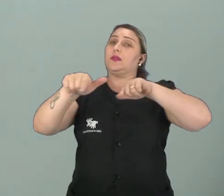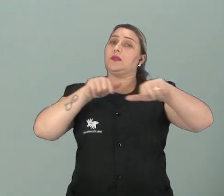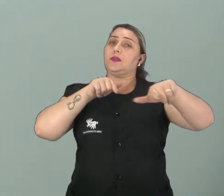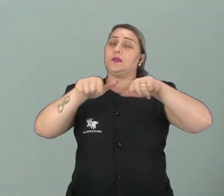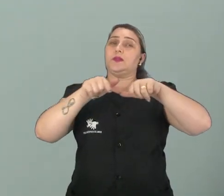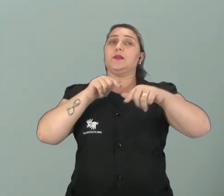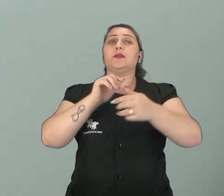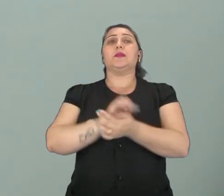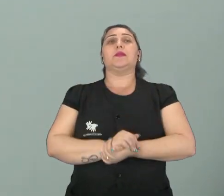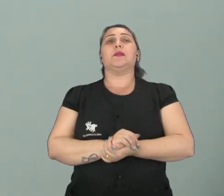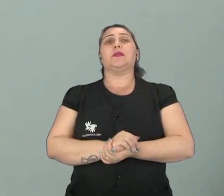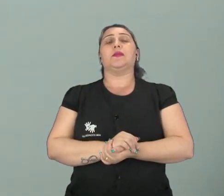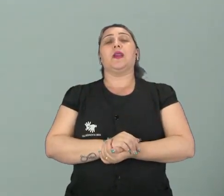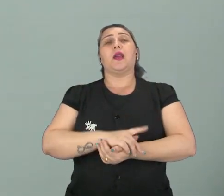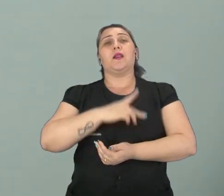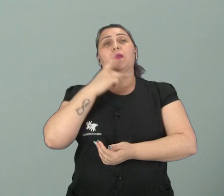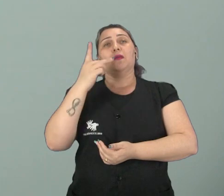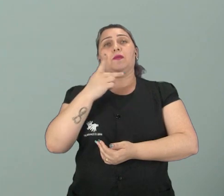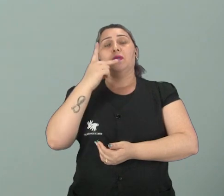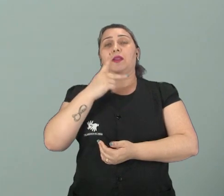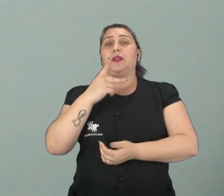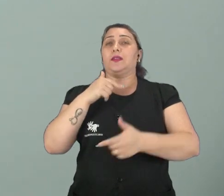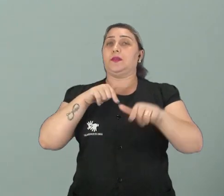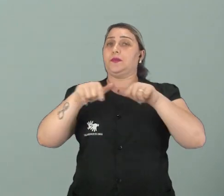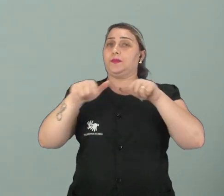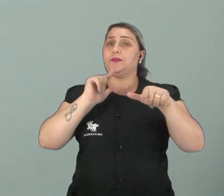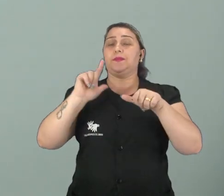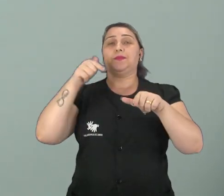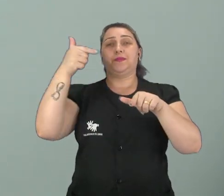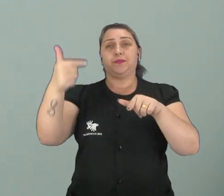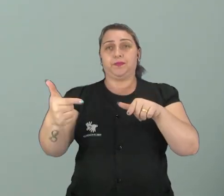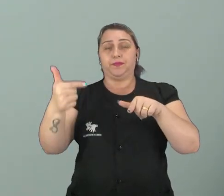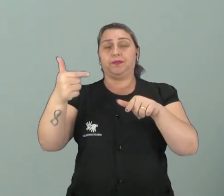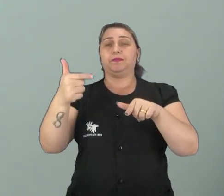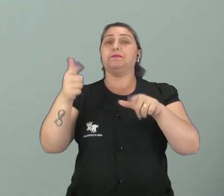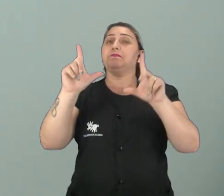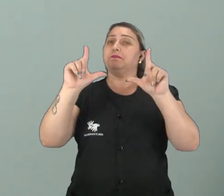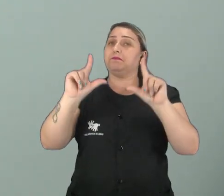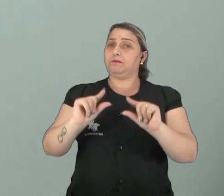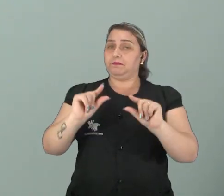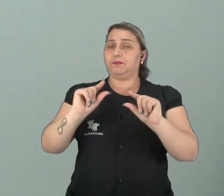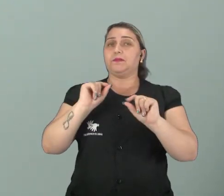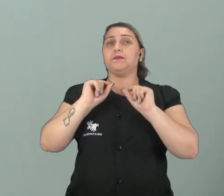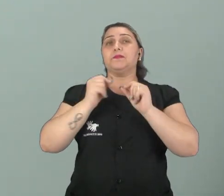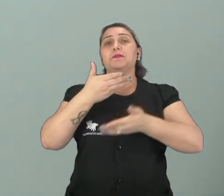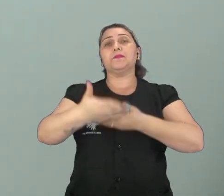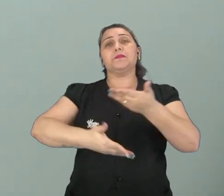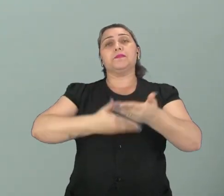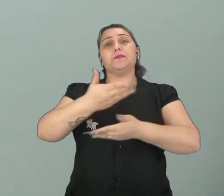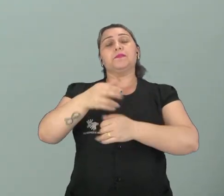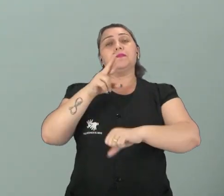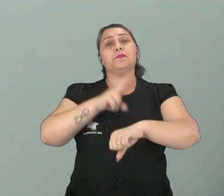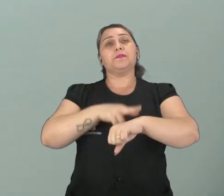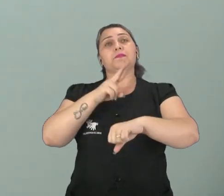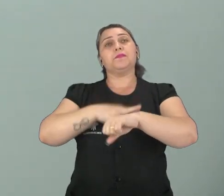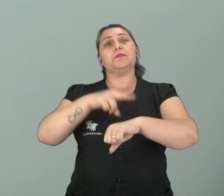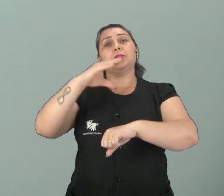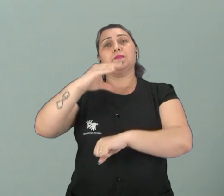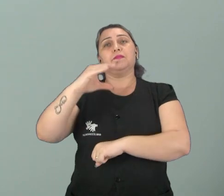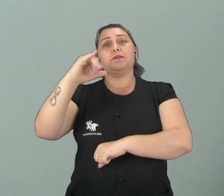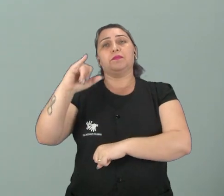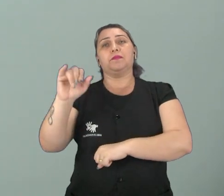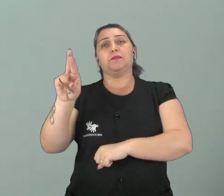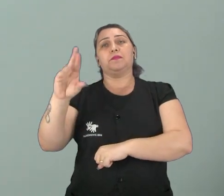ativo. Quando a gente fala disso, de ficar mais ativo em outro período nem tanto, a gente está fazendo relação ao ritmo